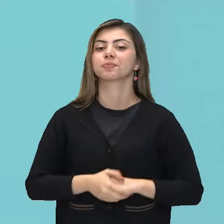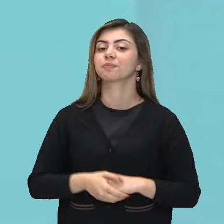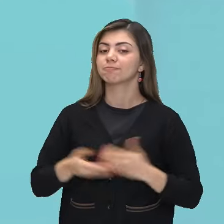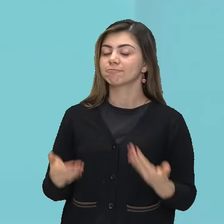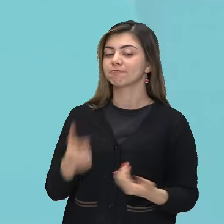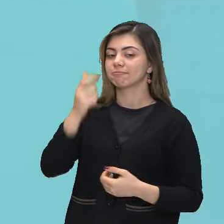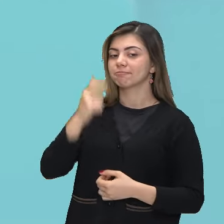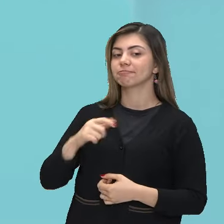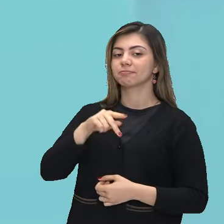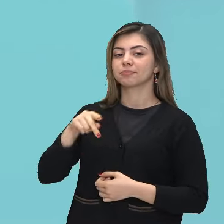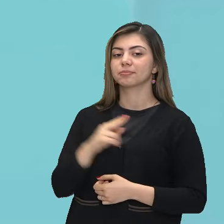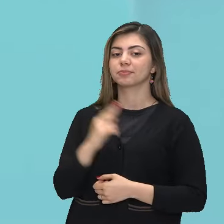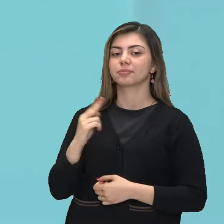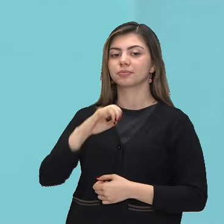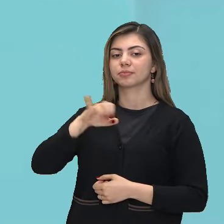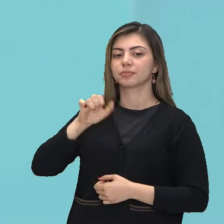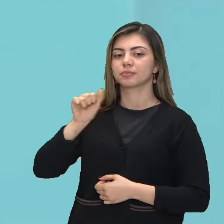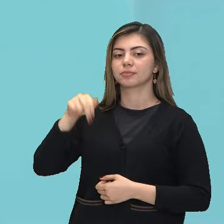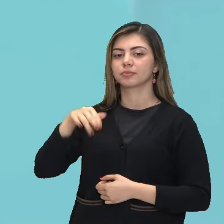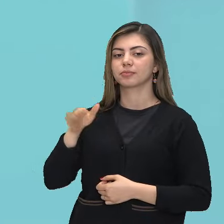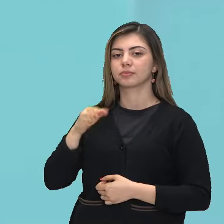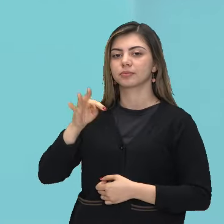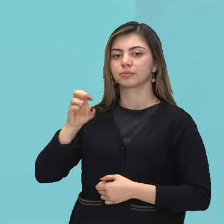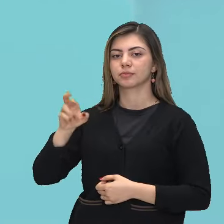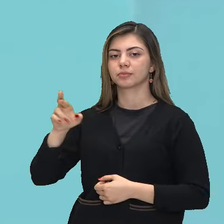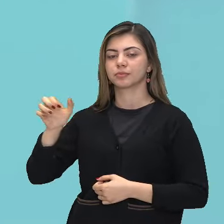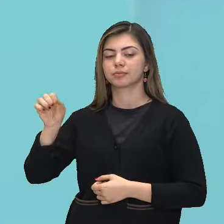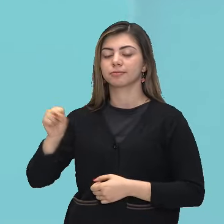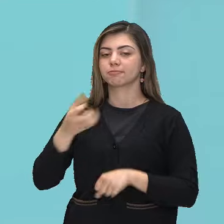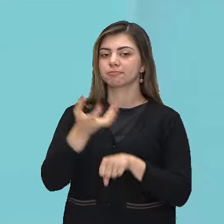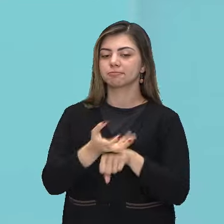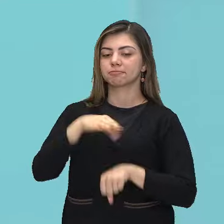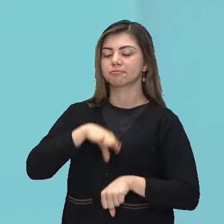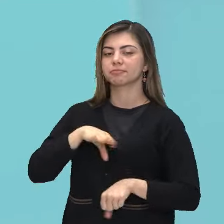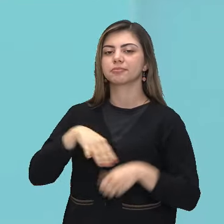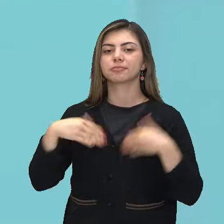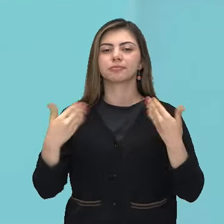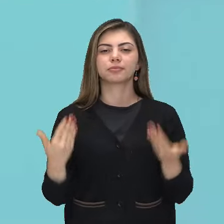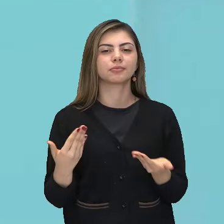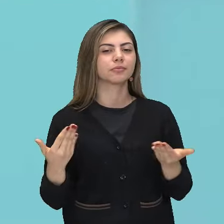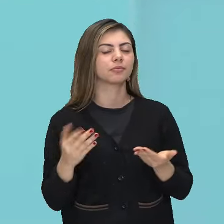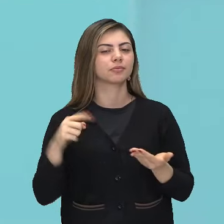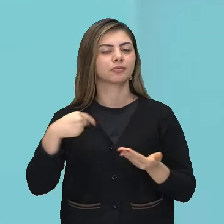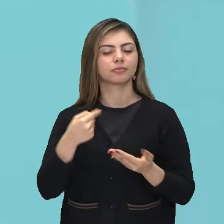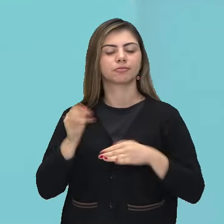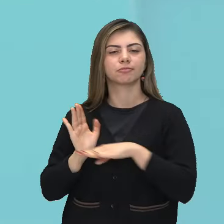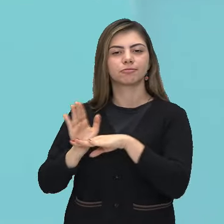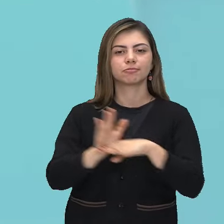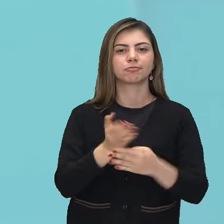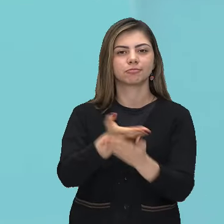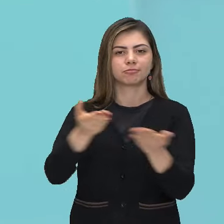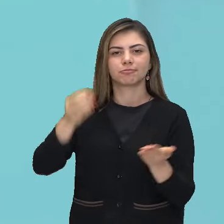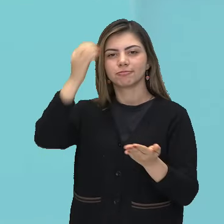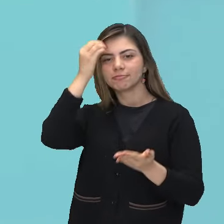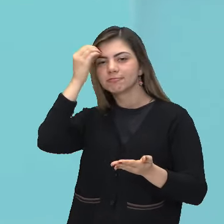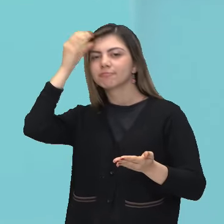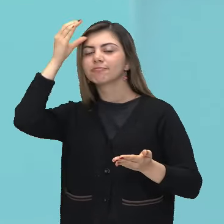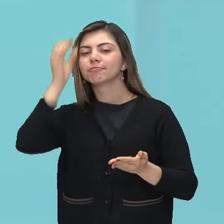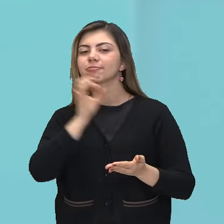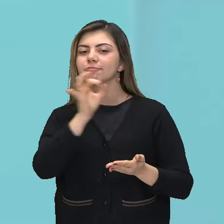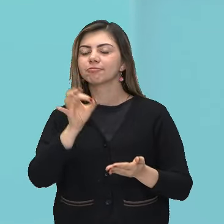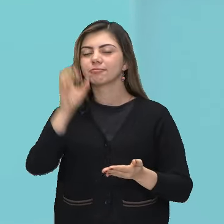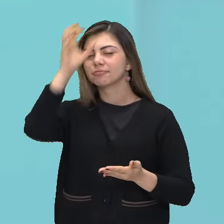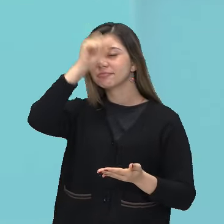eu sou o professor gão Torres do componente de língua portuguesa e vim trazer mais conhecimento aí para vocês bastante